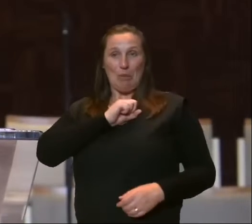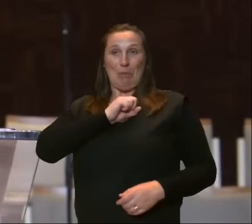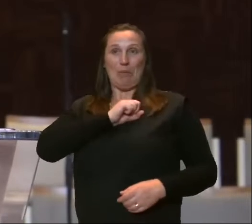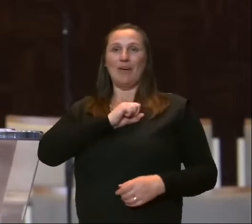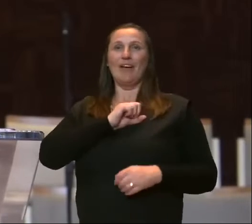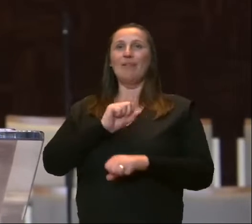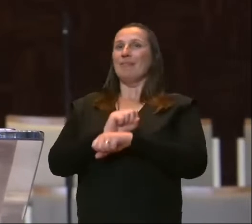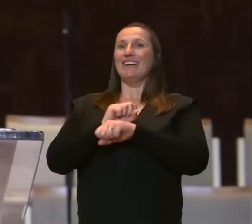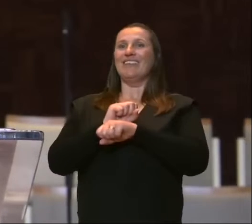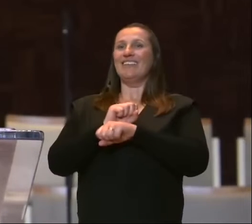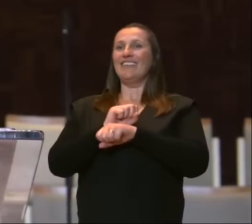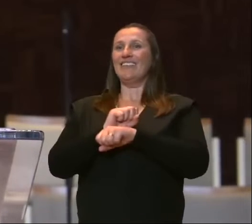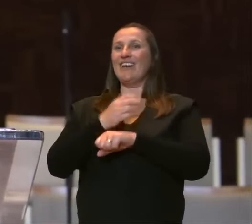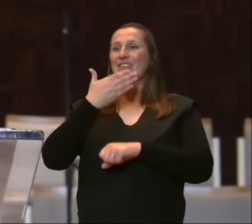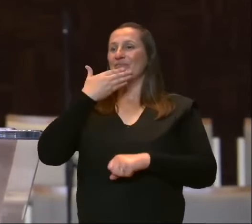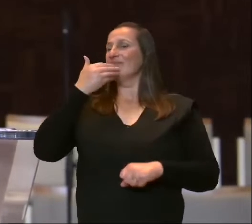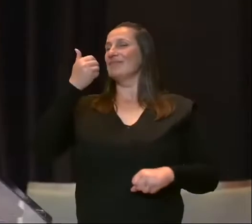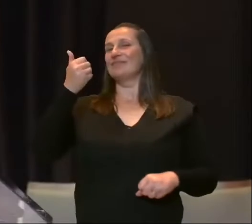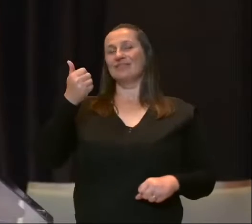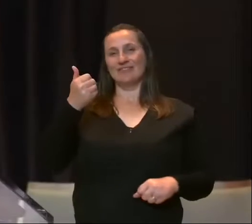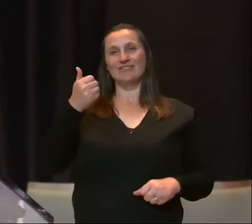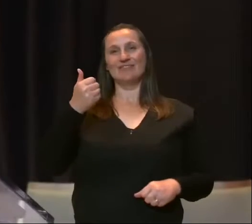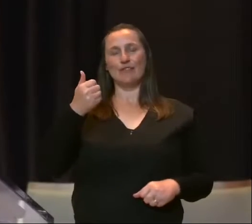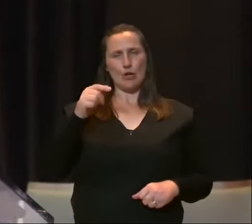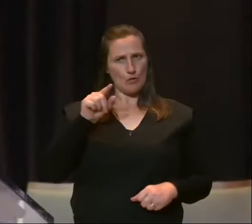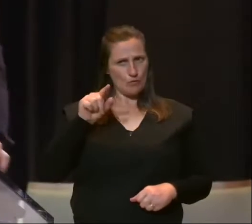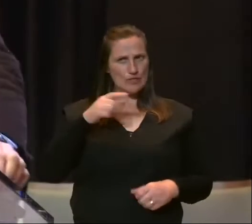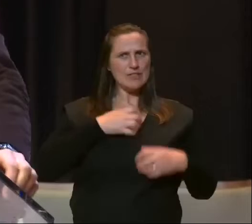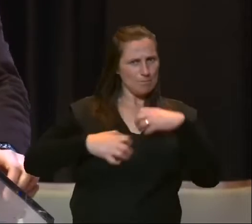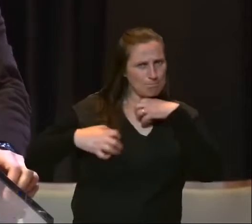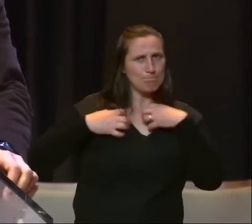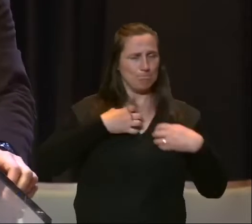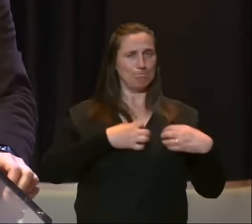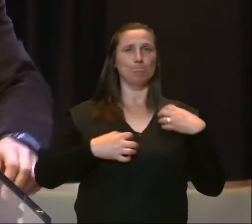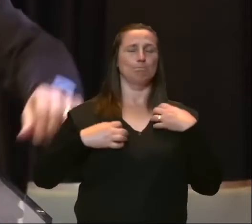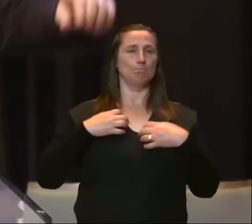tudo. Você está angustiado?